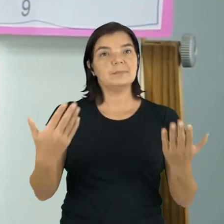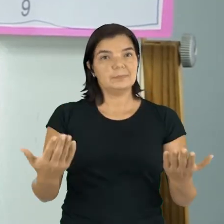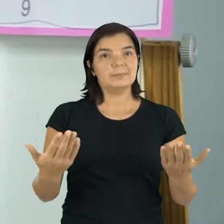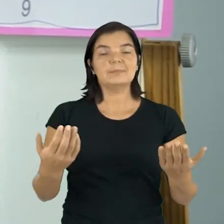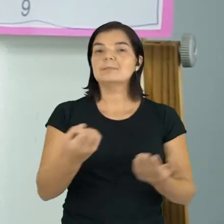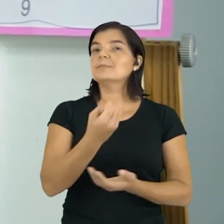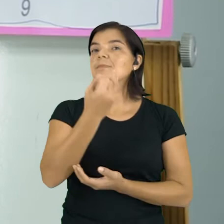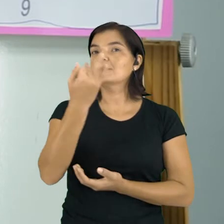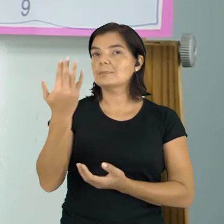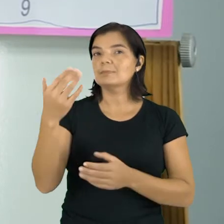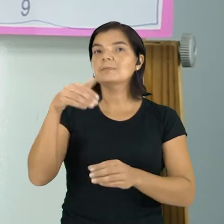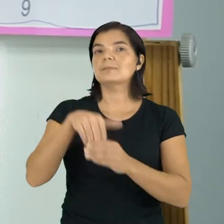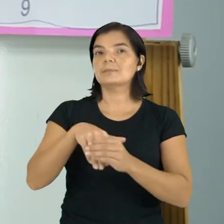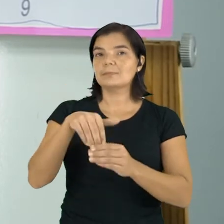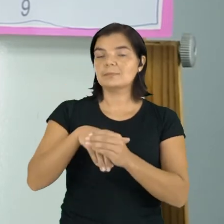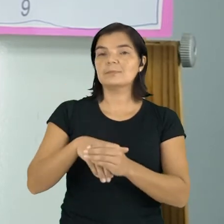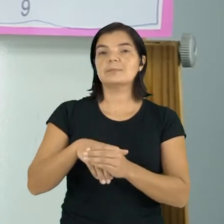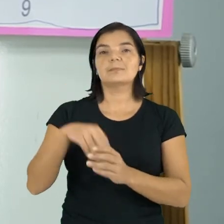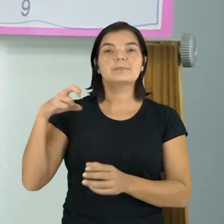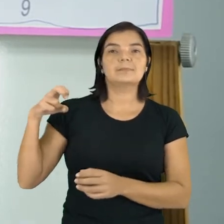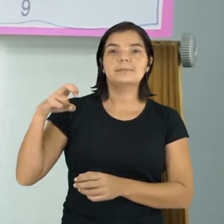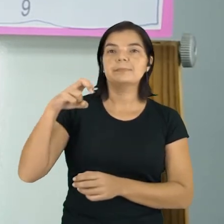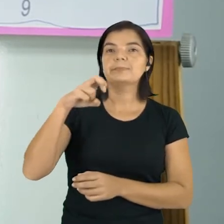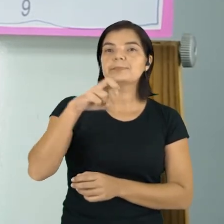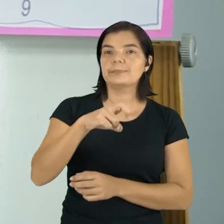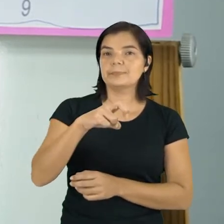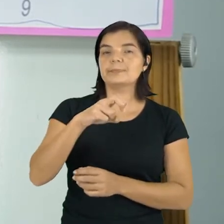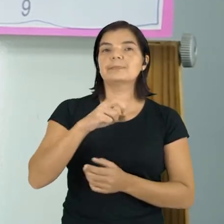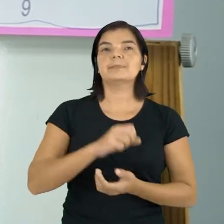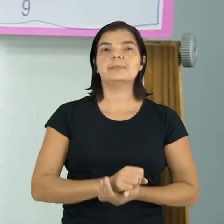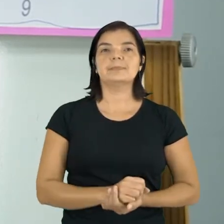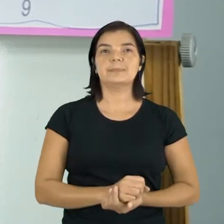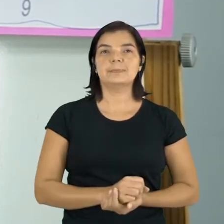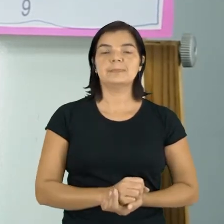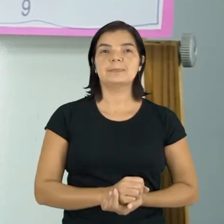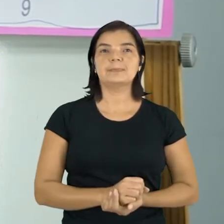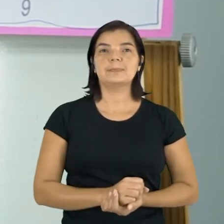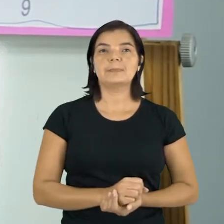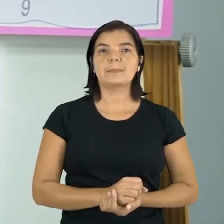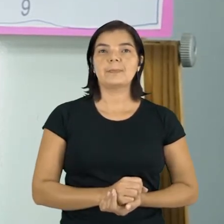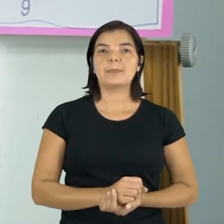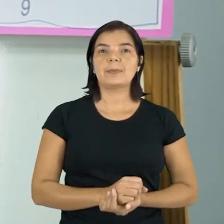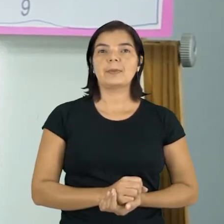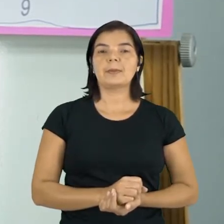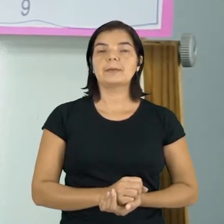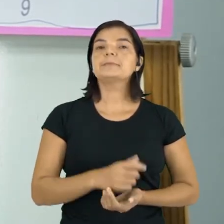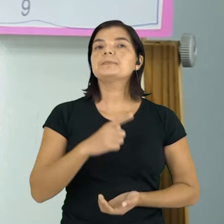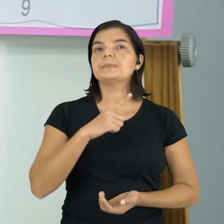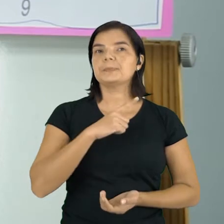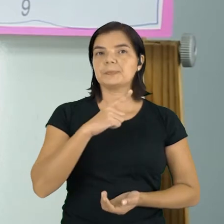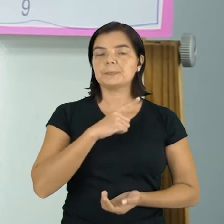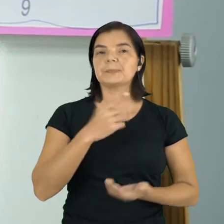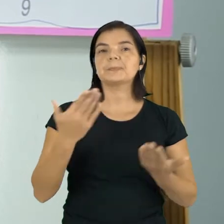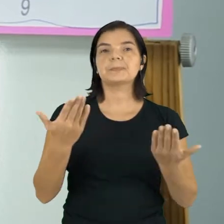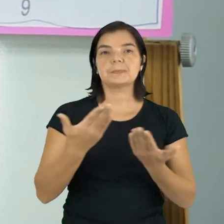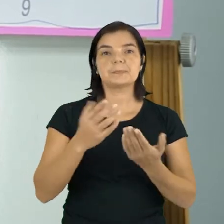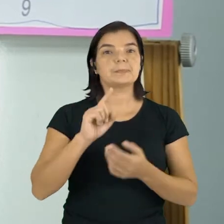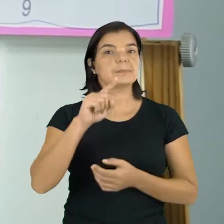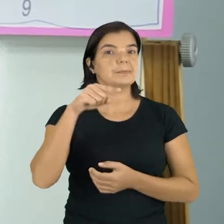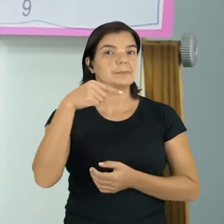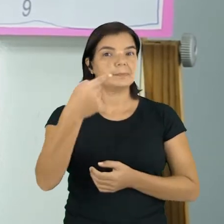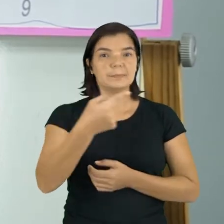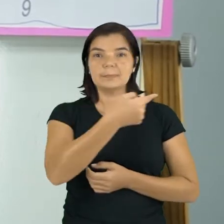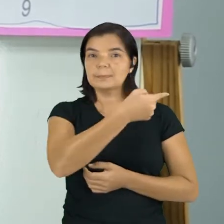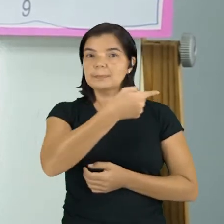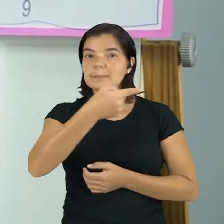essa foi a quantidade de votação que foi feita para os carrinhos, né? Nós temos agora na